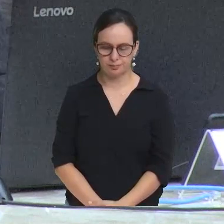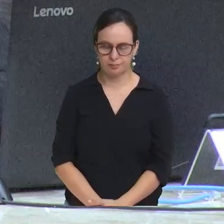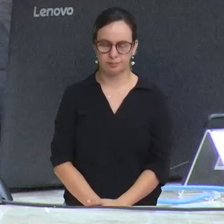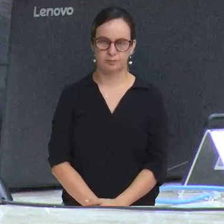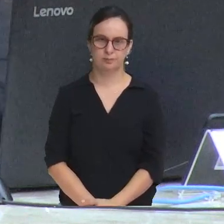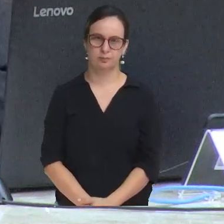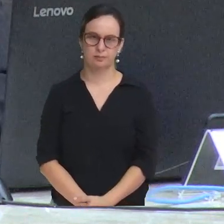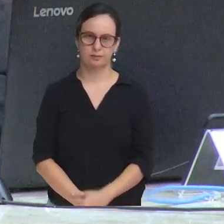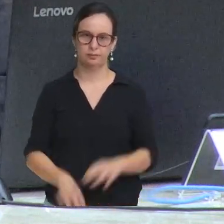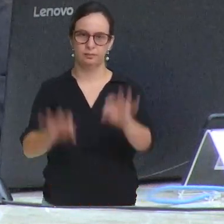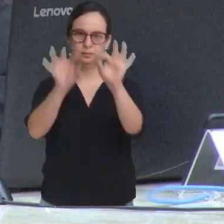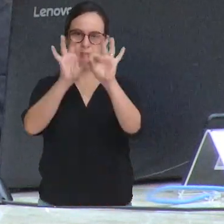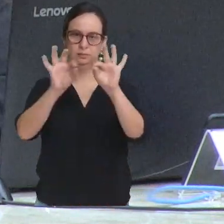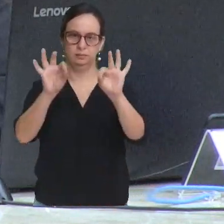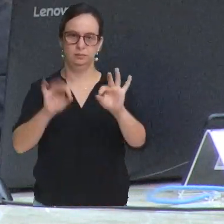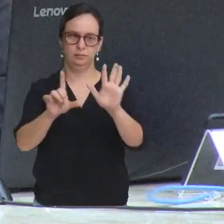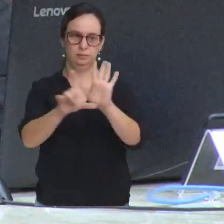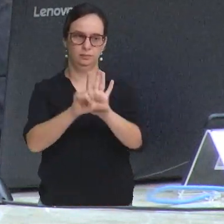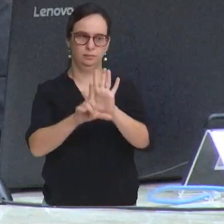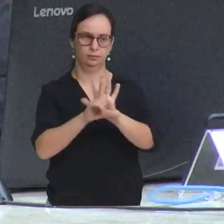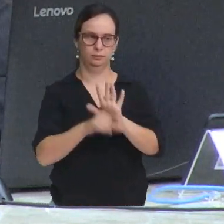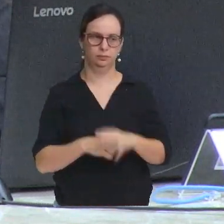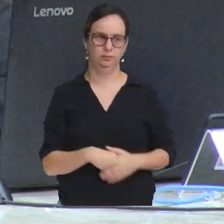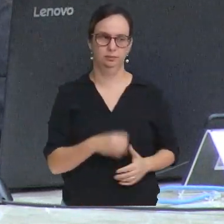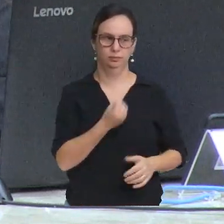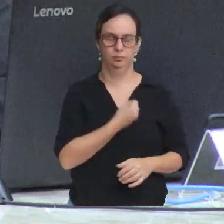O projeto de lei número